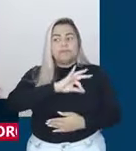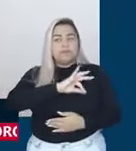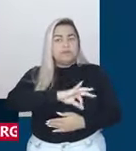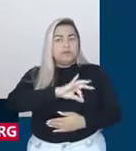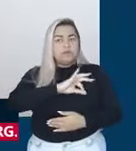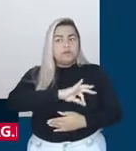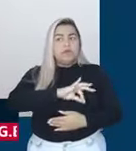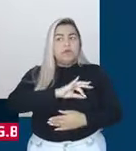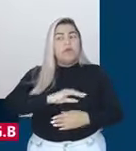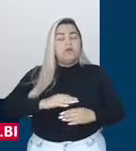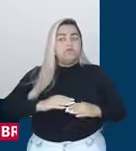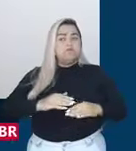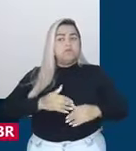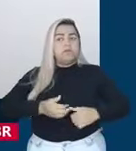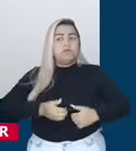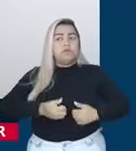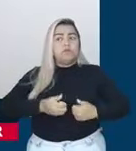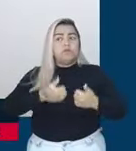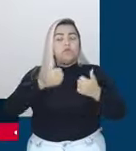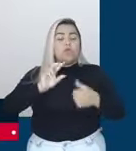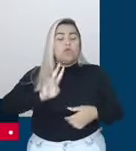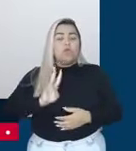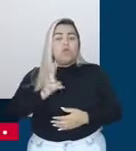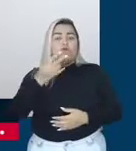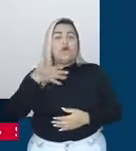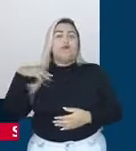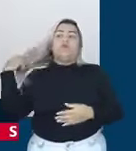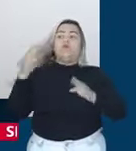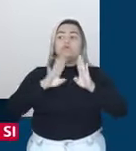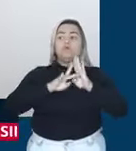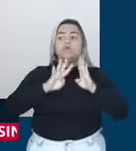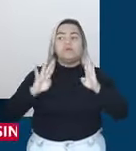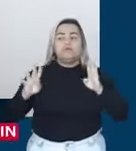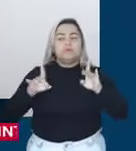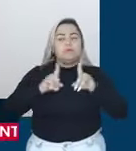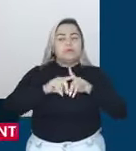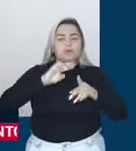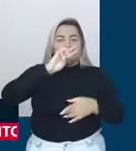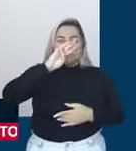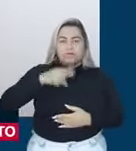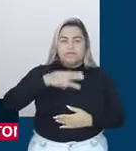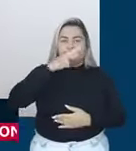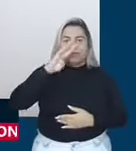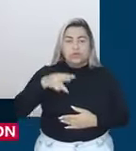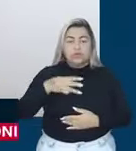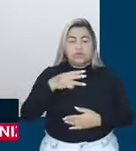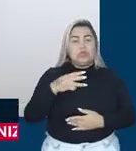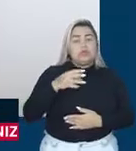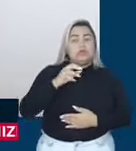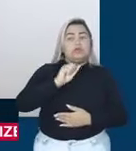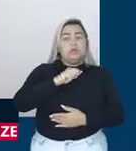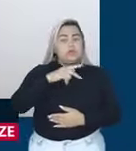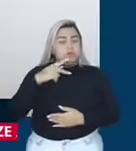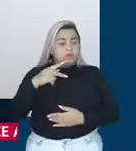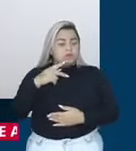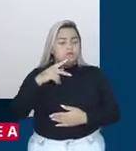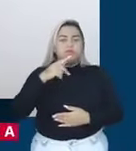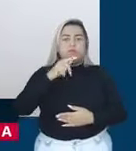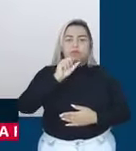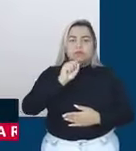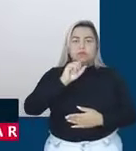você aumenta também o valor do benefício de milhões e milhões de aposentados e pensionistas